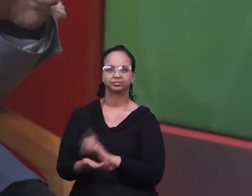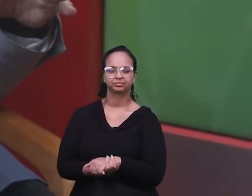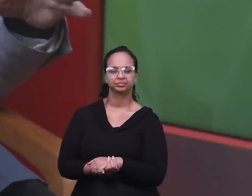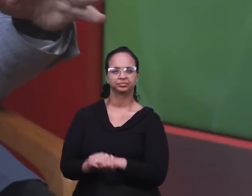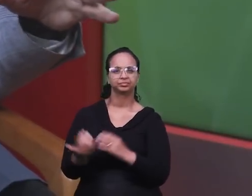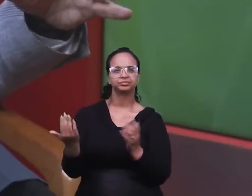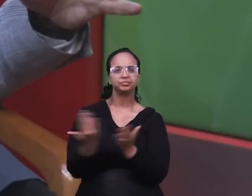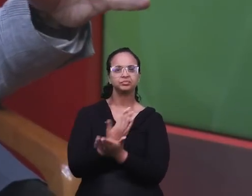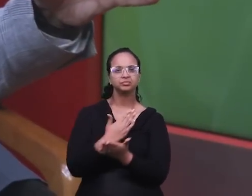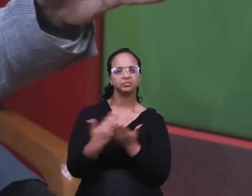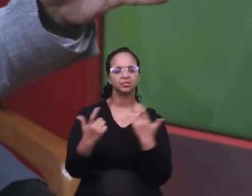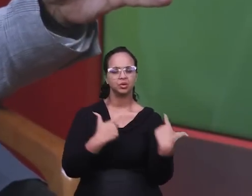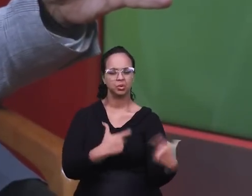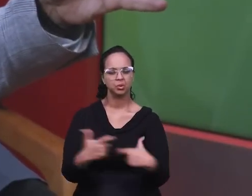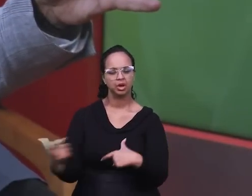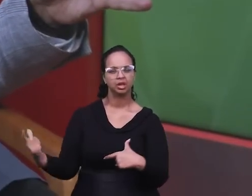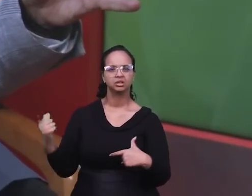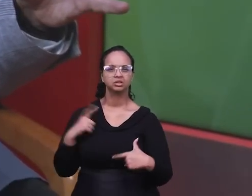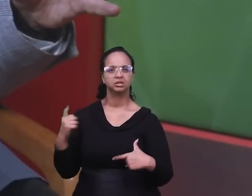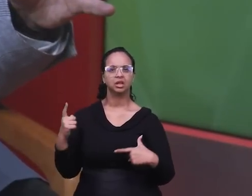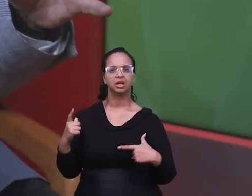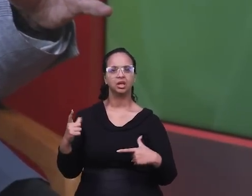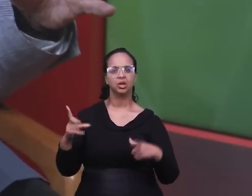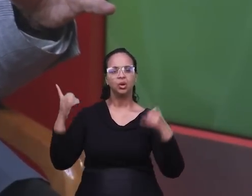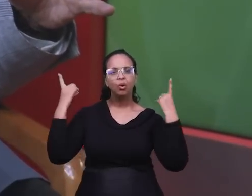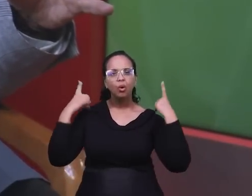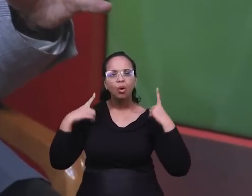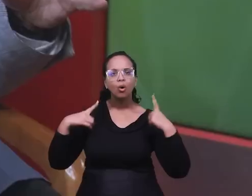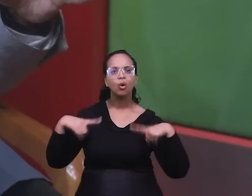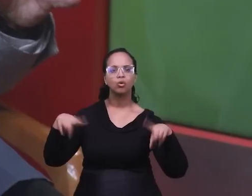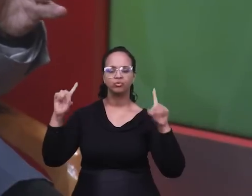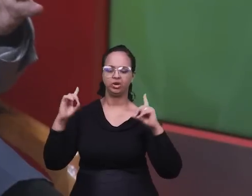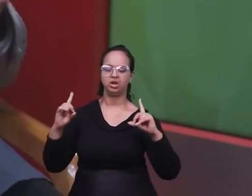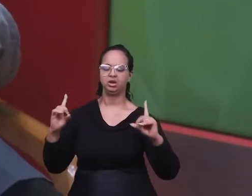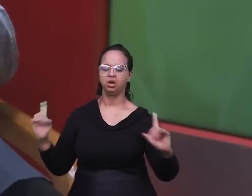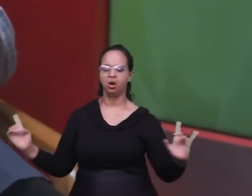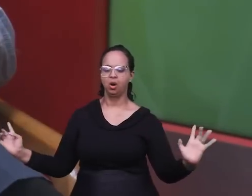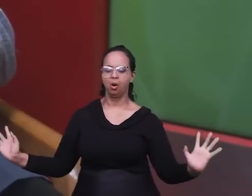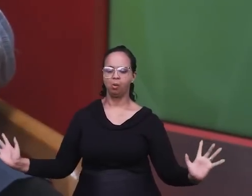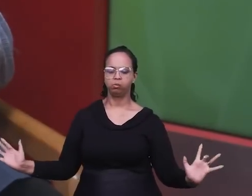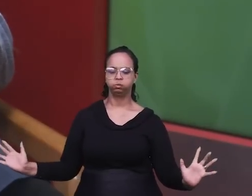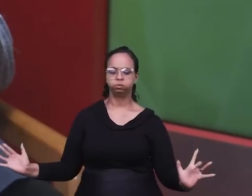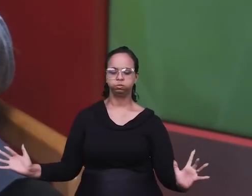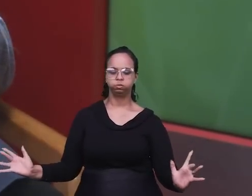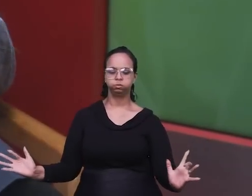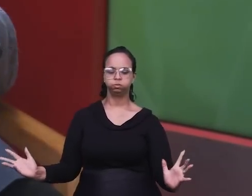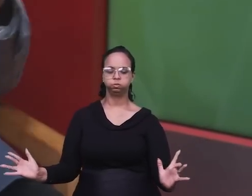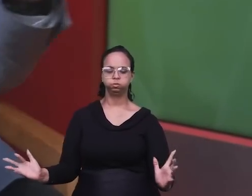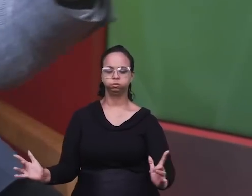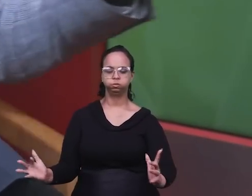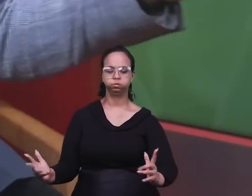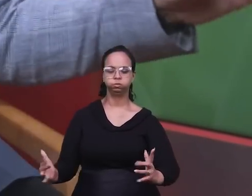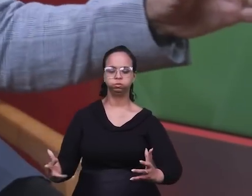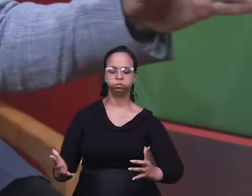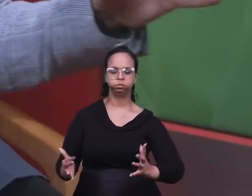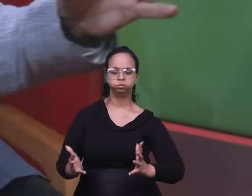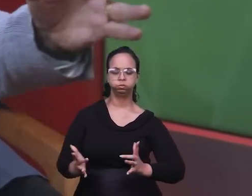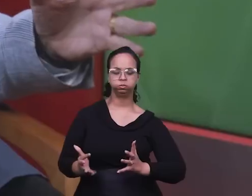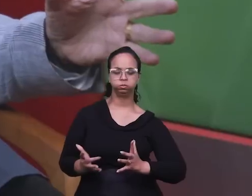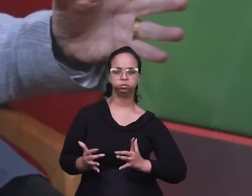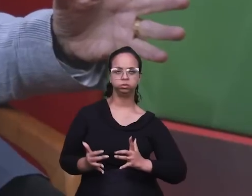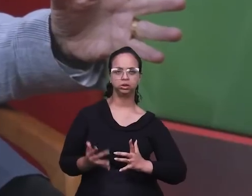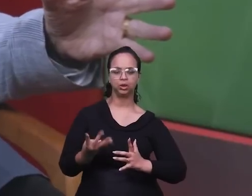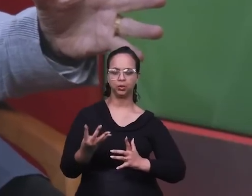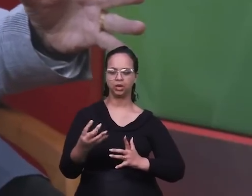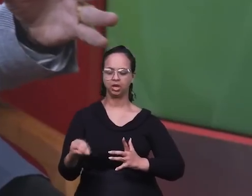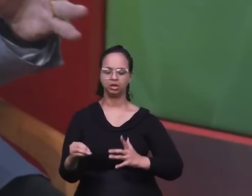existem locais onde os rebanhos se encontram, Josias. O pastor tem 30 ovelhas, ou tem 40, 50,